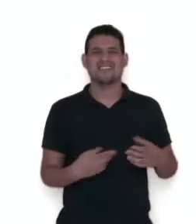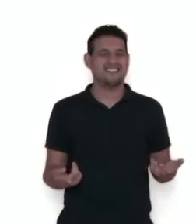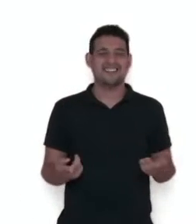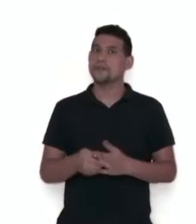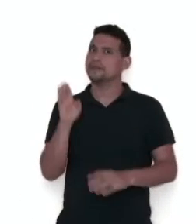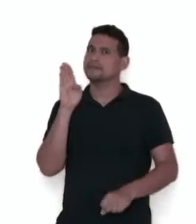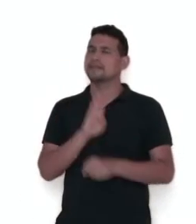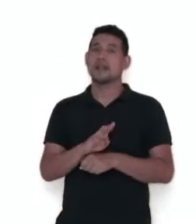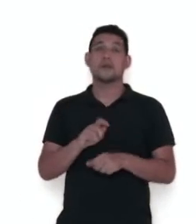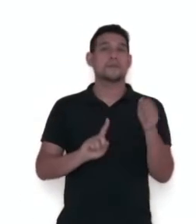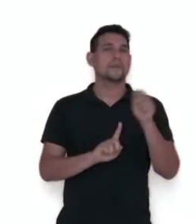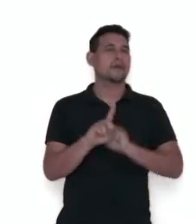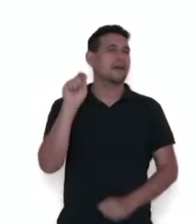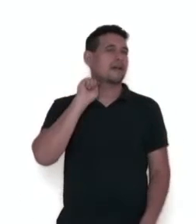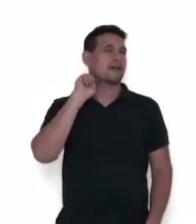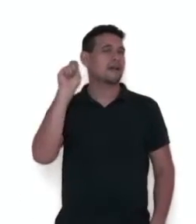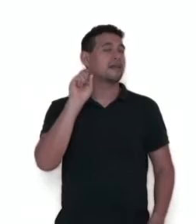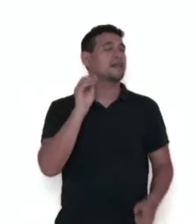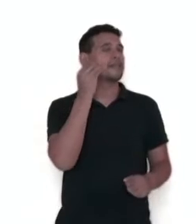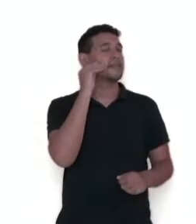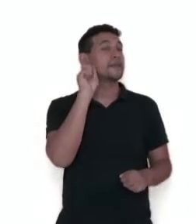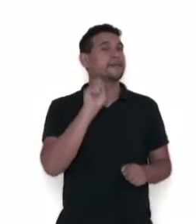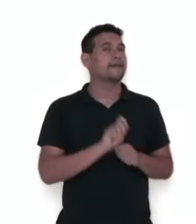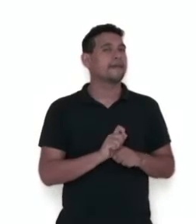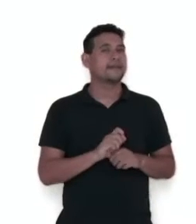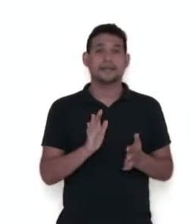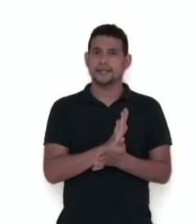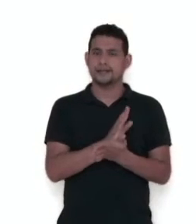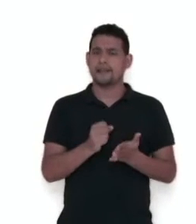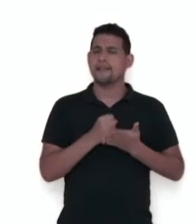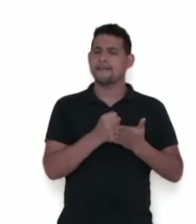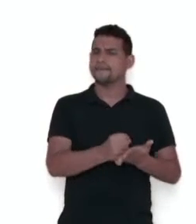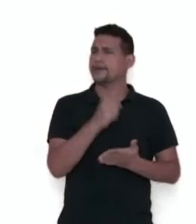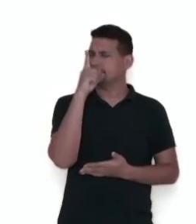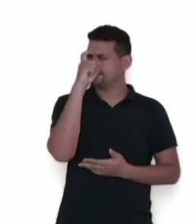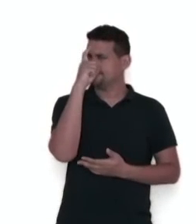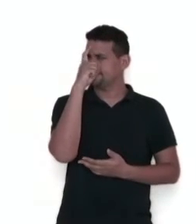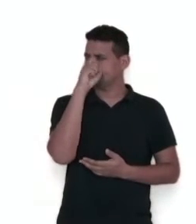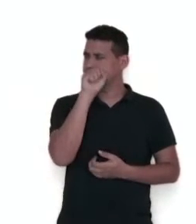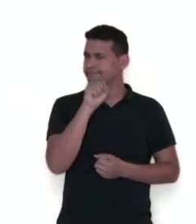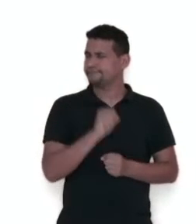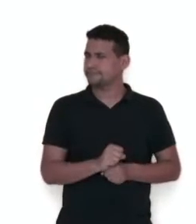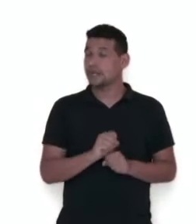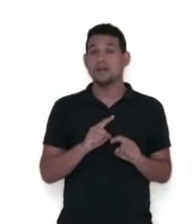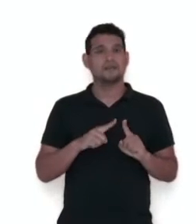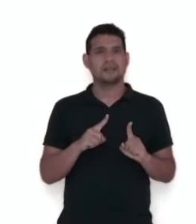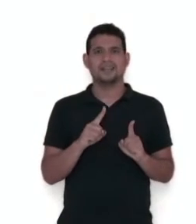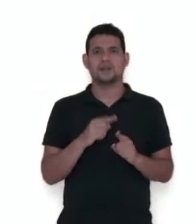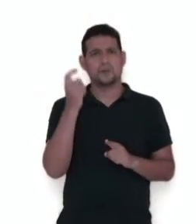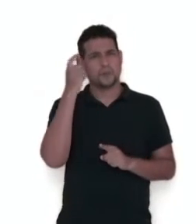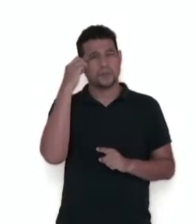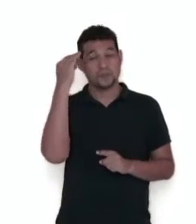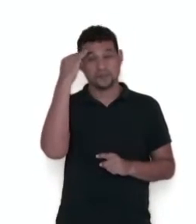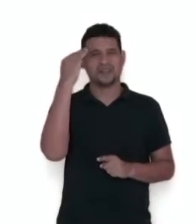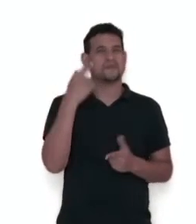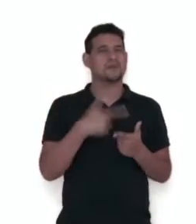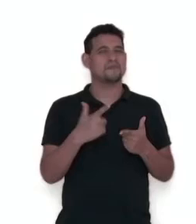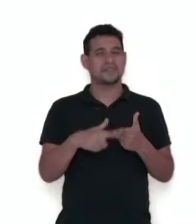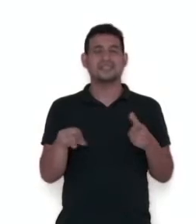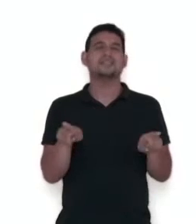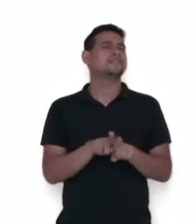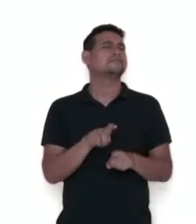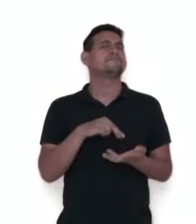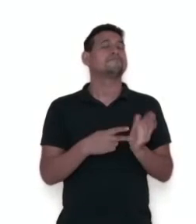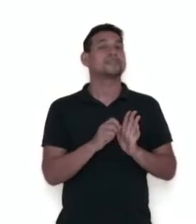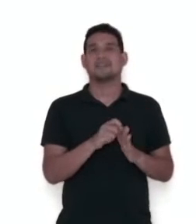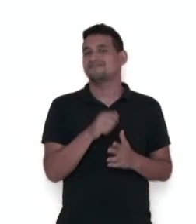tarde de abril la intentaron trasladar al manicomio. Nadie la pudo arrancar,